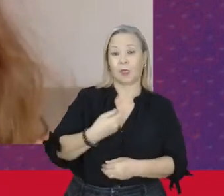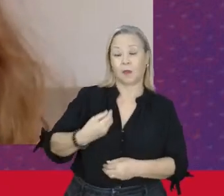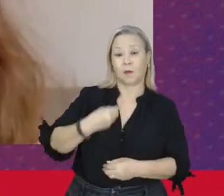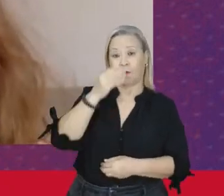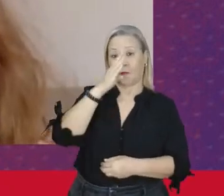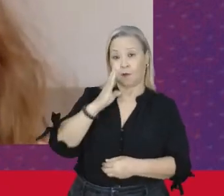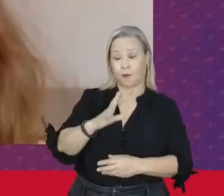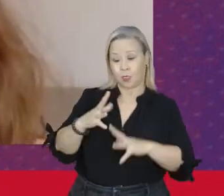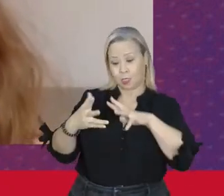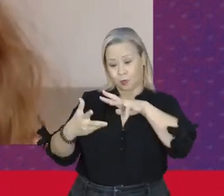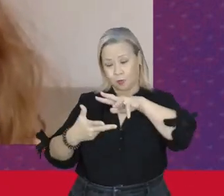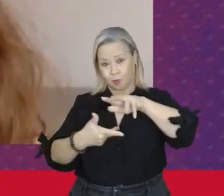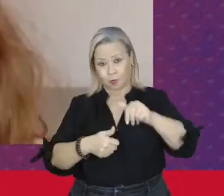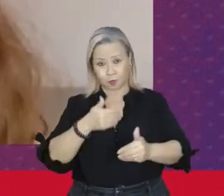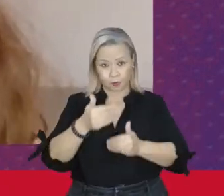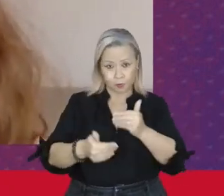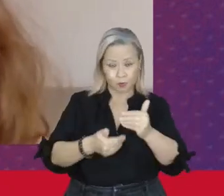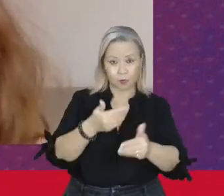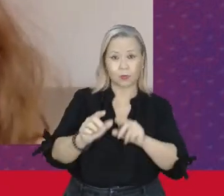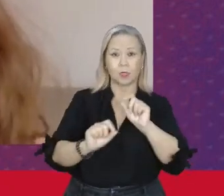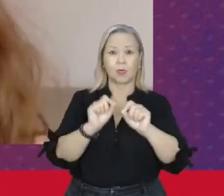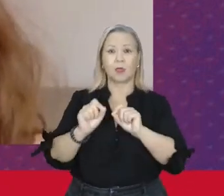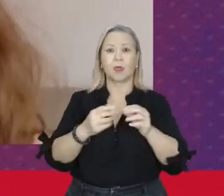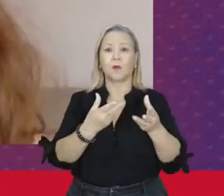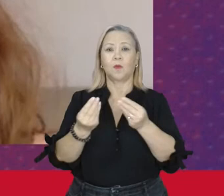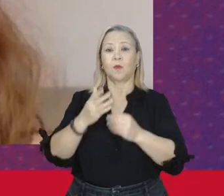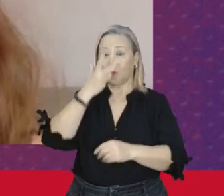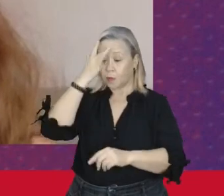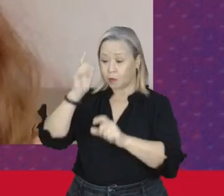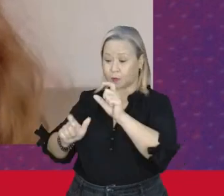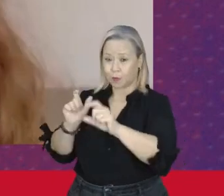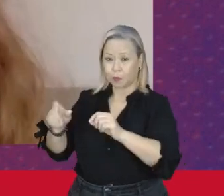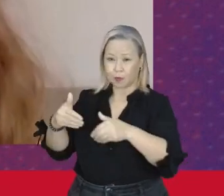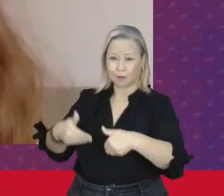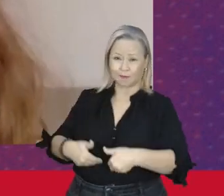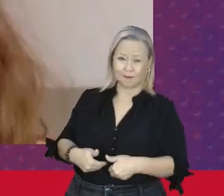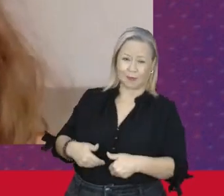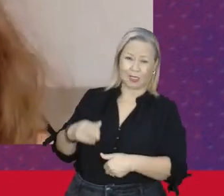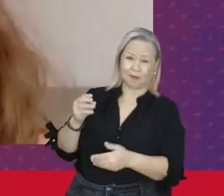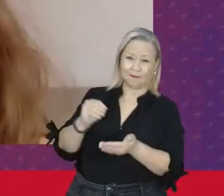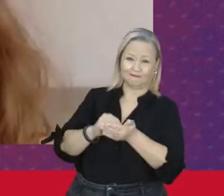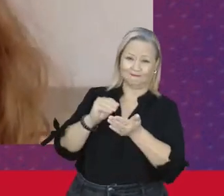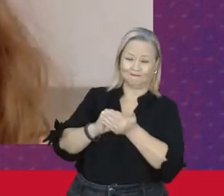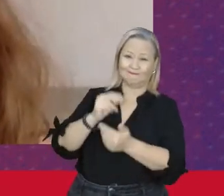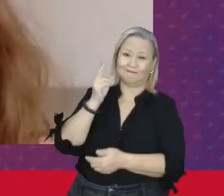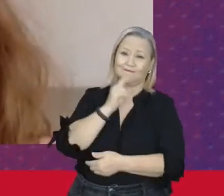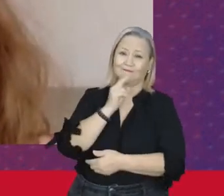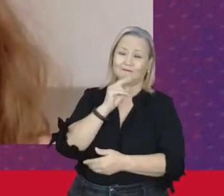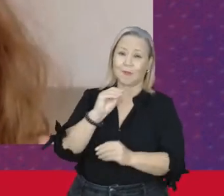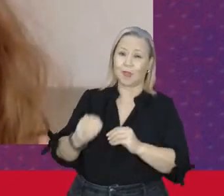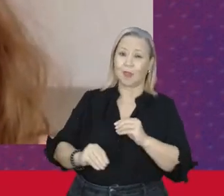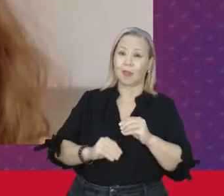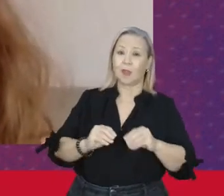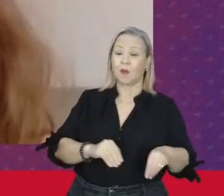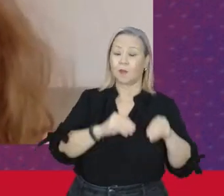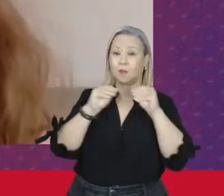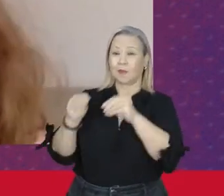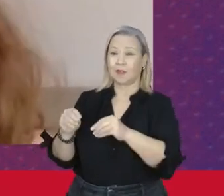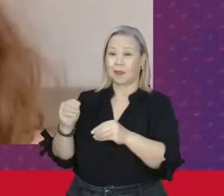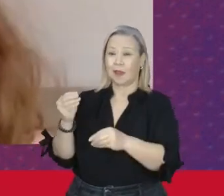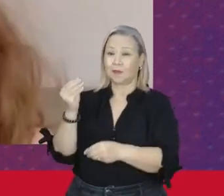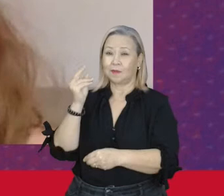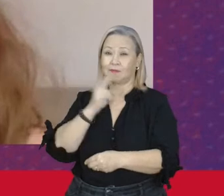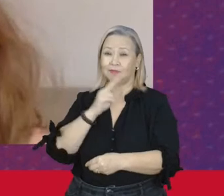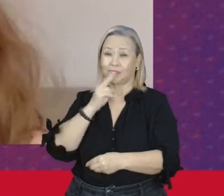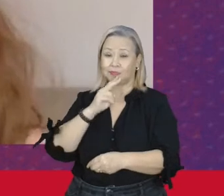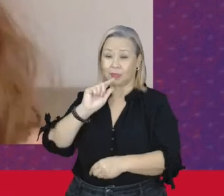no mundo também um processo em que muitas pessoas que estavam em situação de subnutrição passaram direto da subnutrição para o